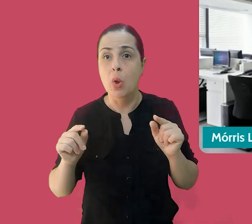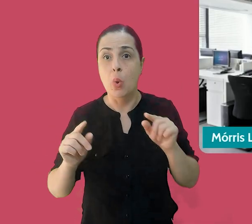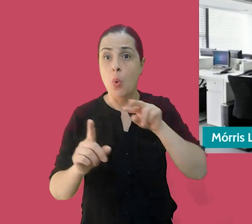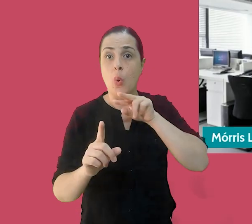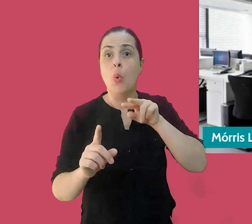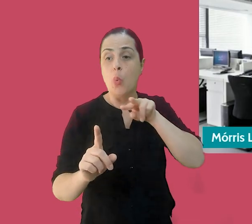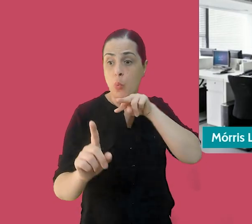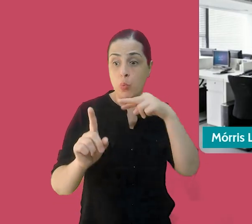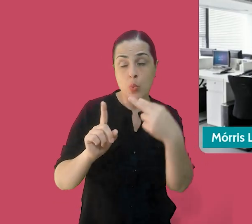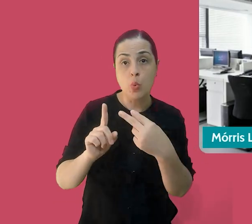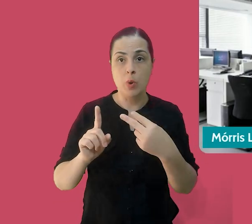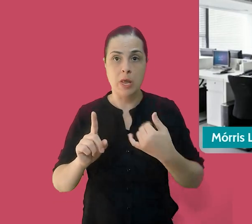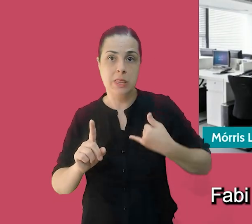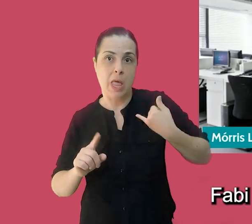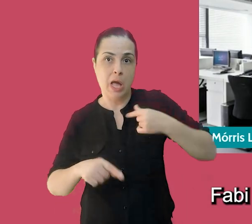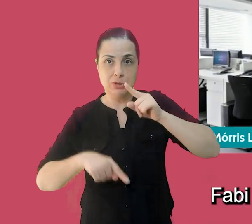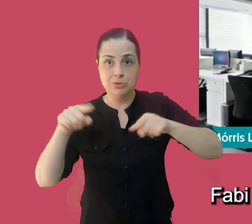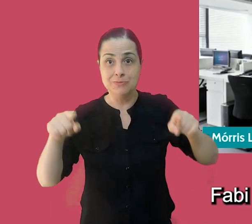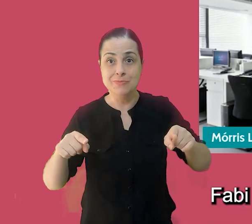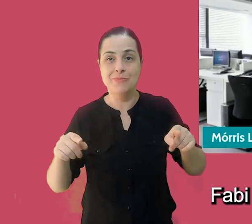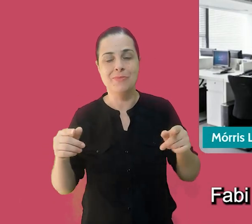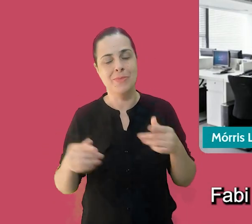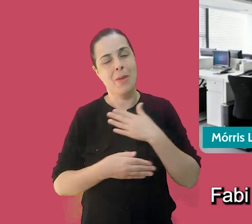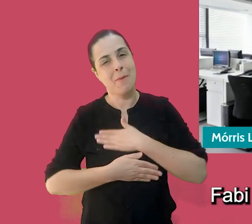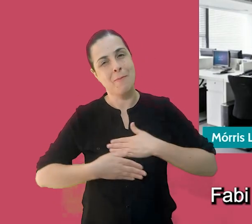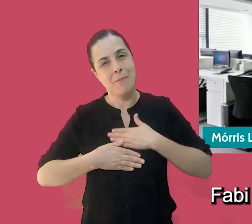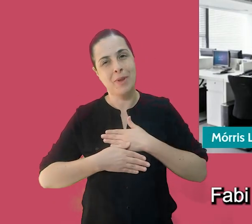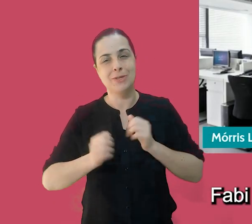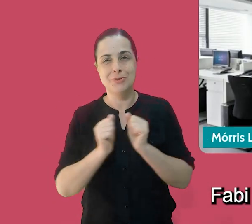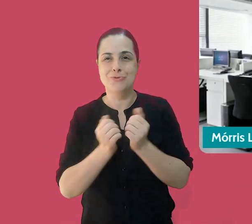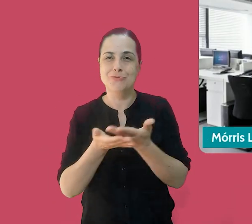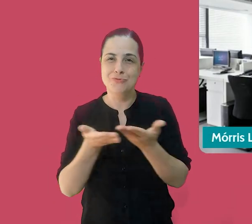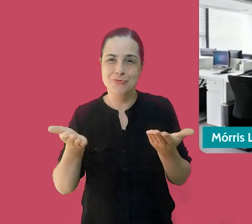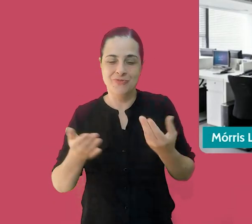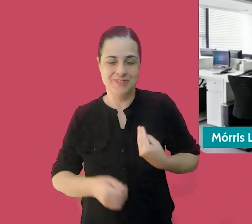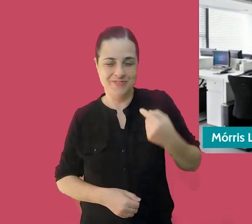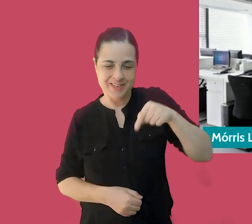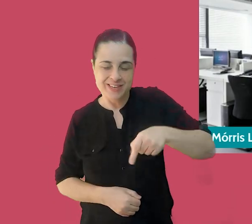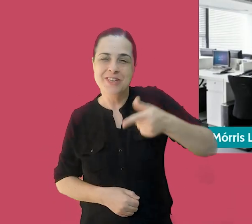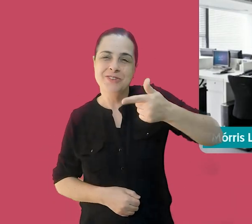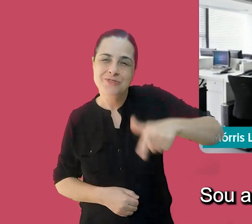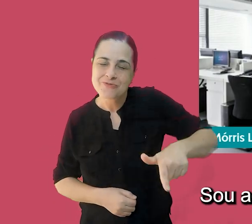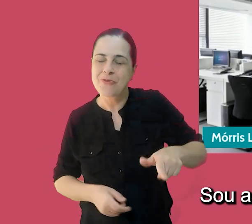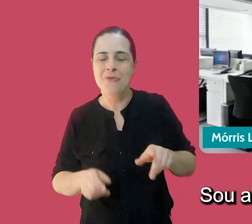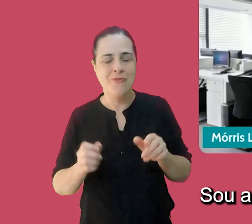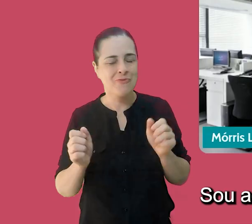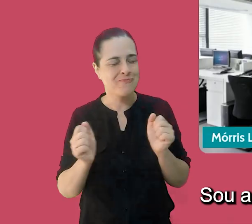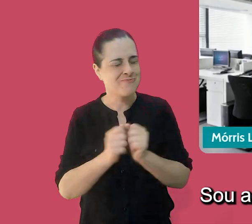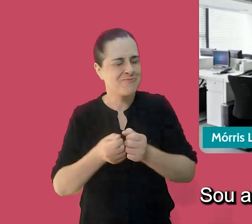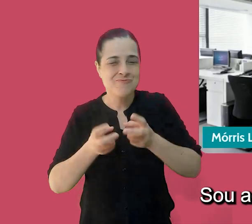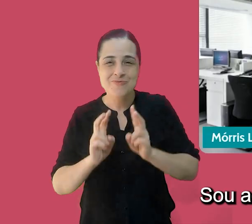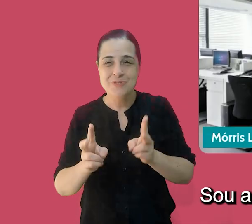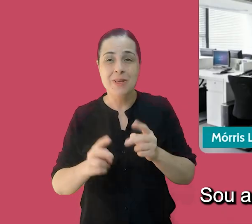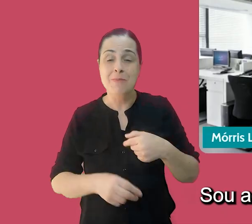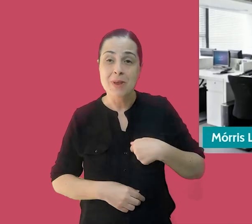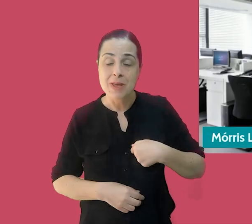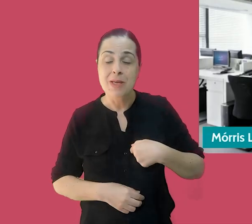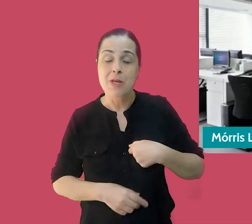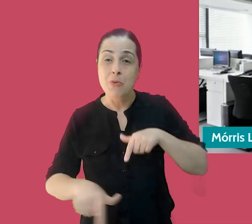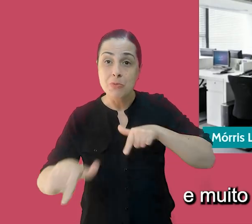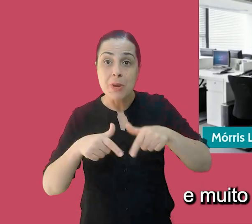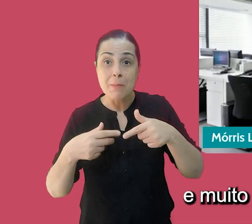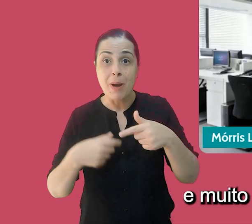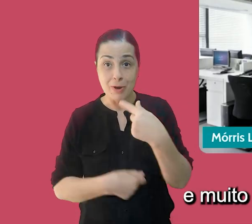Fabi. Obrigado, Carla, Fabi. Prazer estar com vocês de novo e sempre. Sou admirador do trabalho de